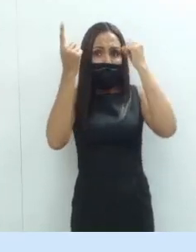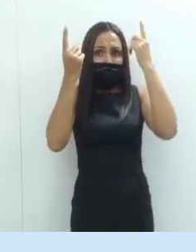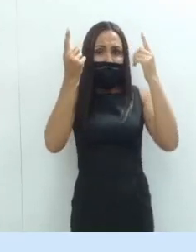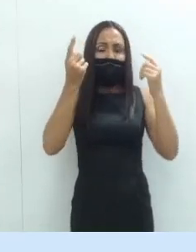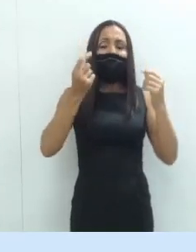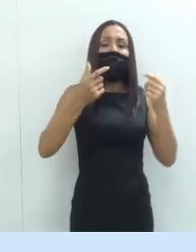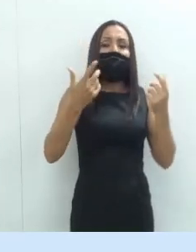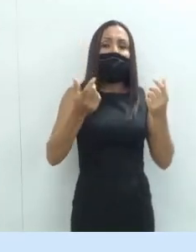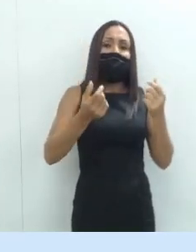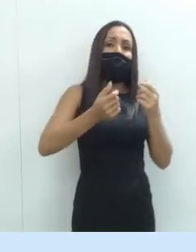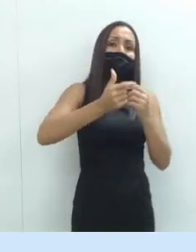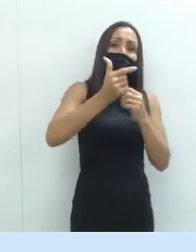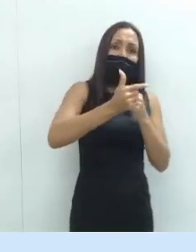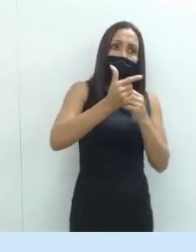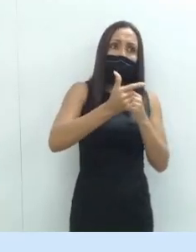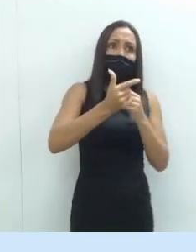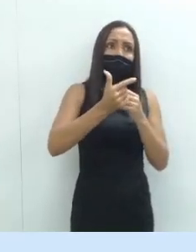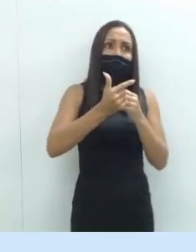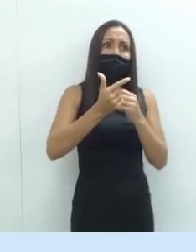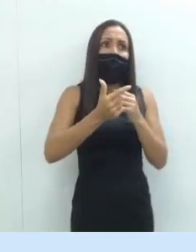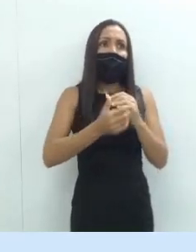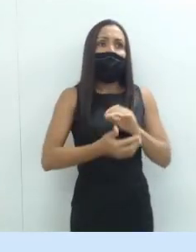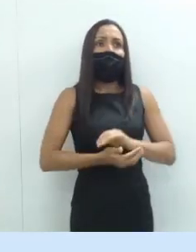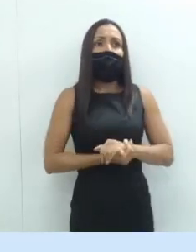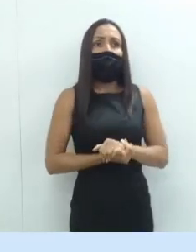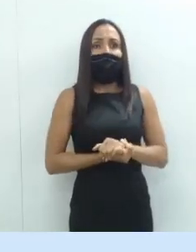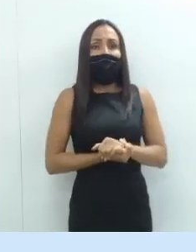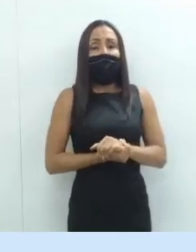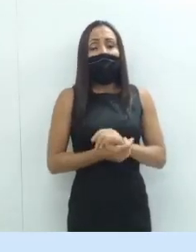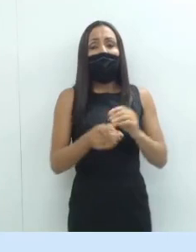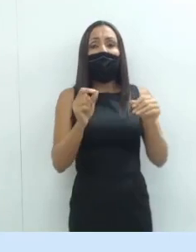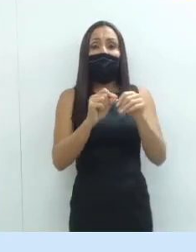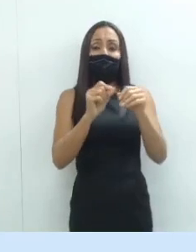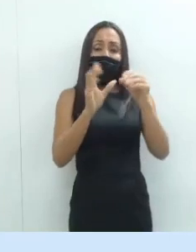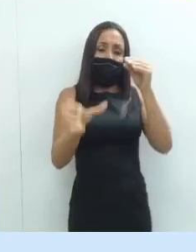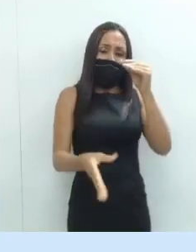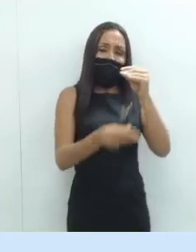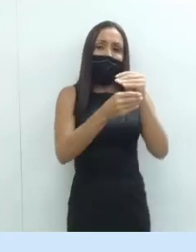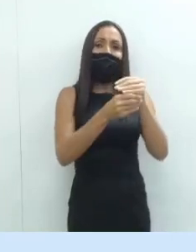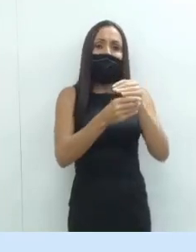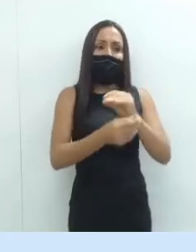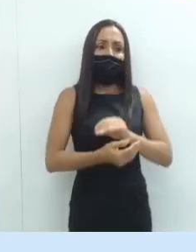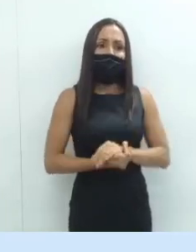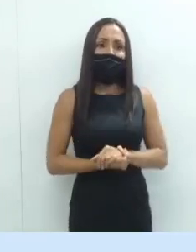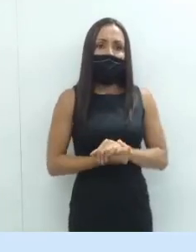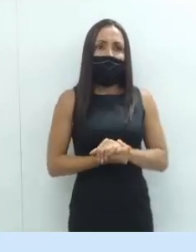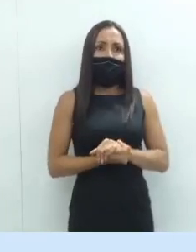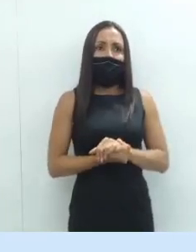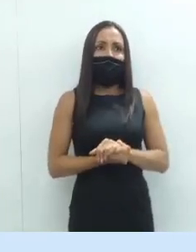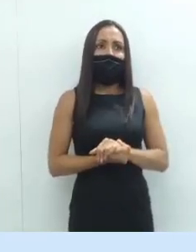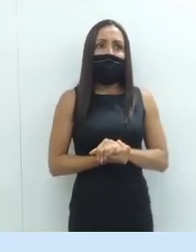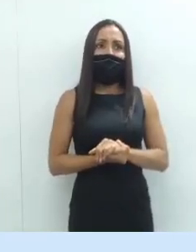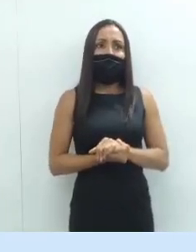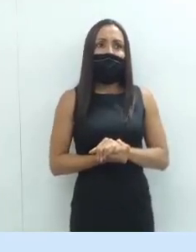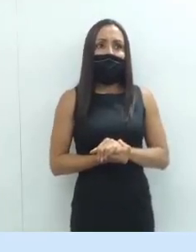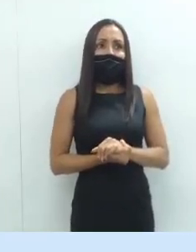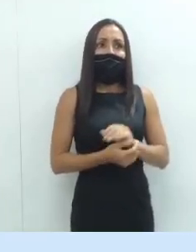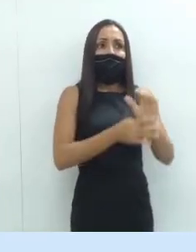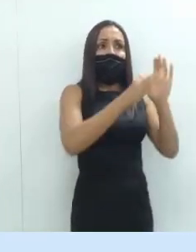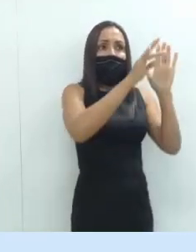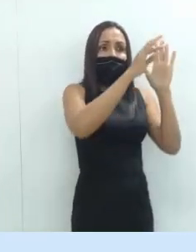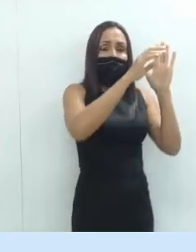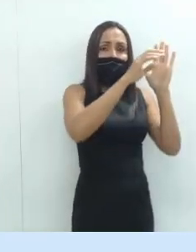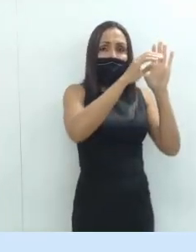A segunda etapa de fazer uma síntese, né, de sintetizar um texto. Leia